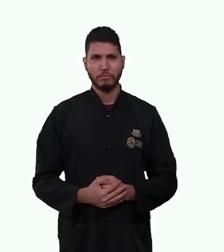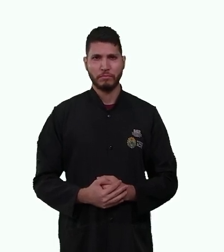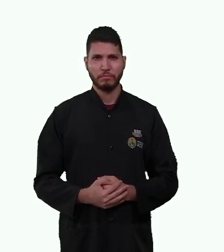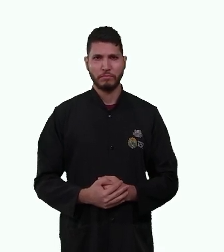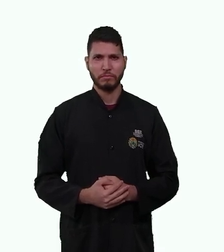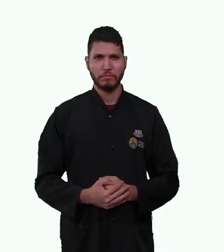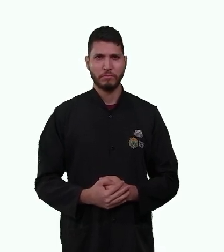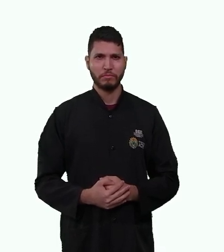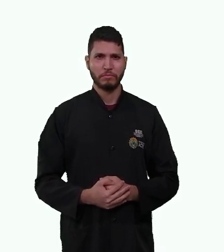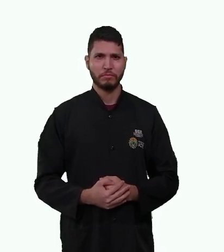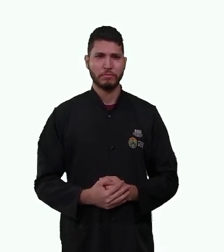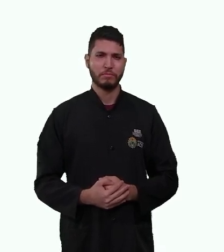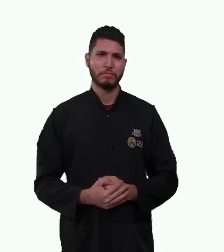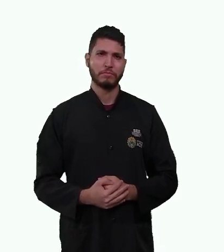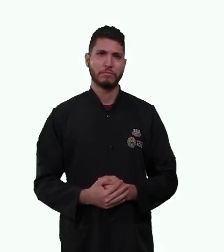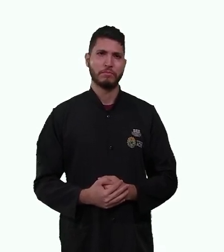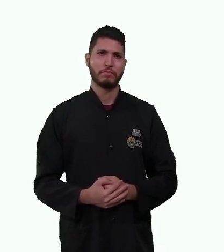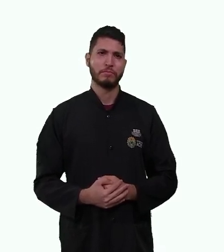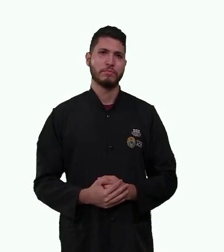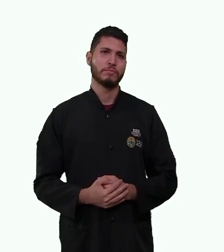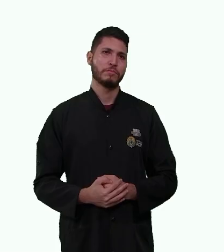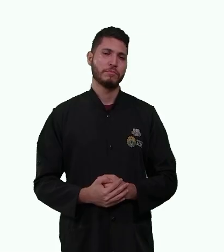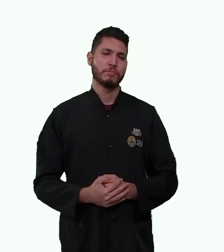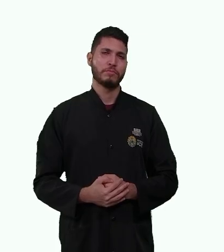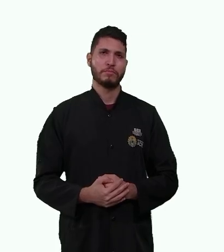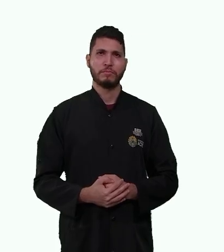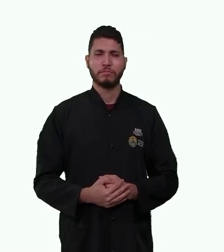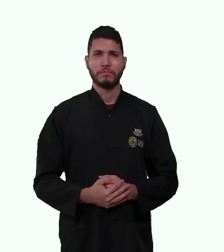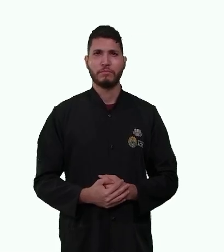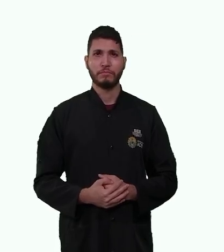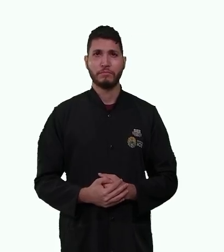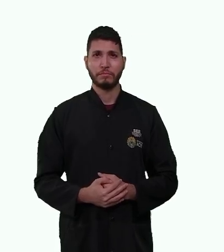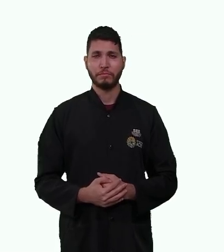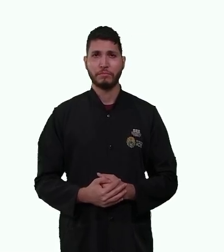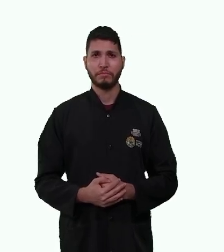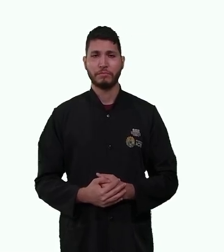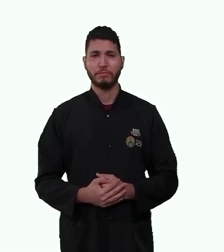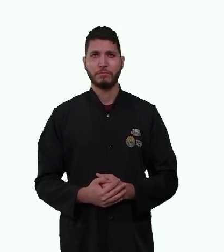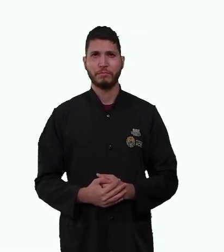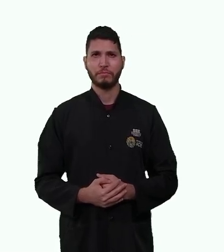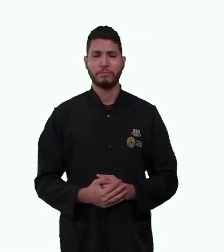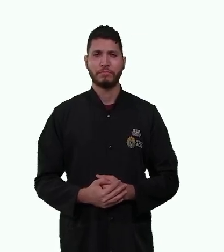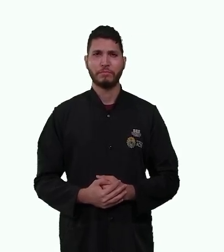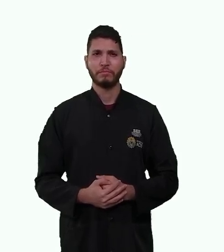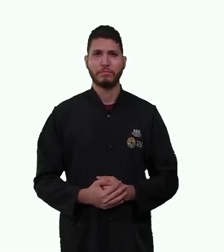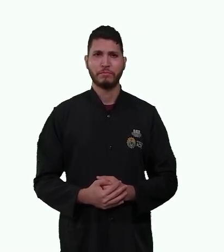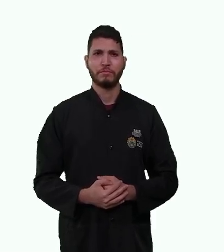ellos hablan. Aqui seria a resposta 5.